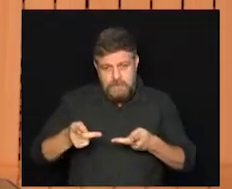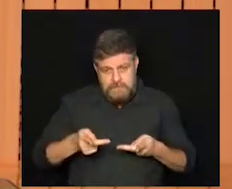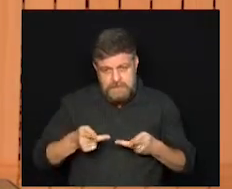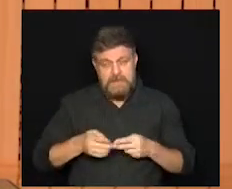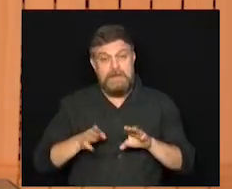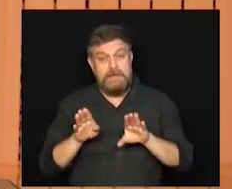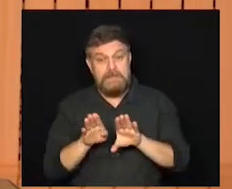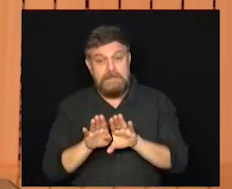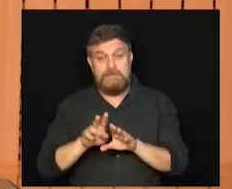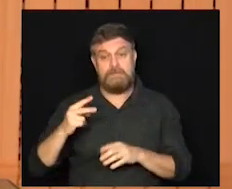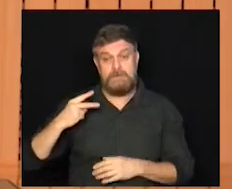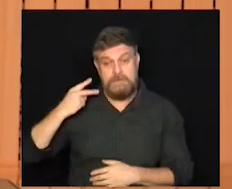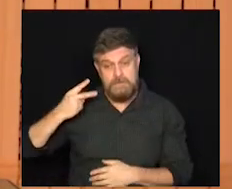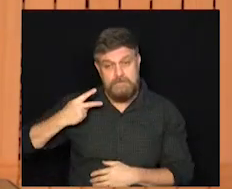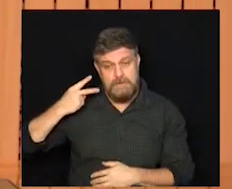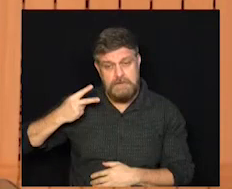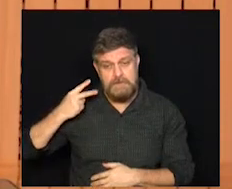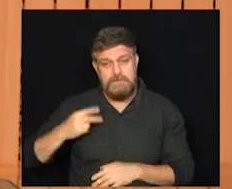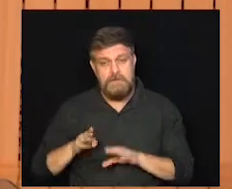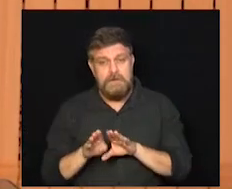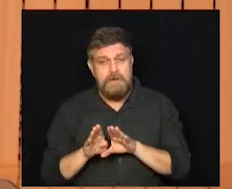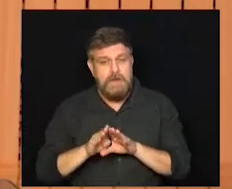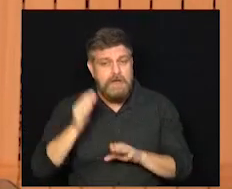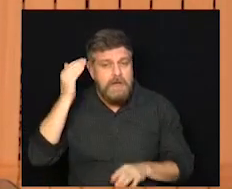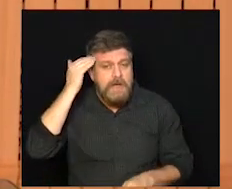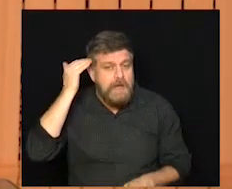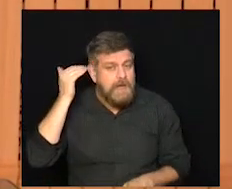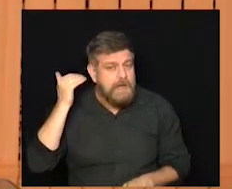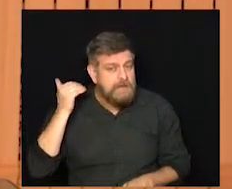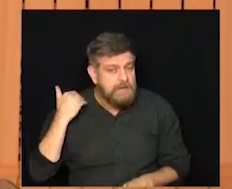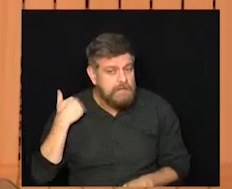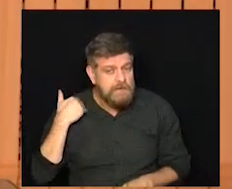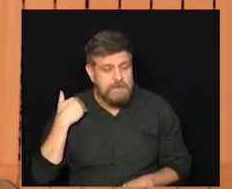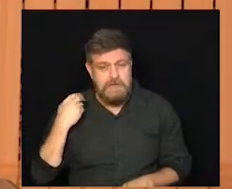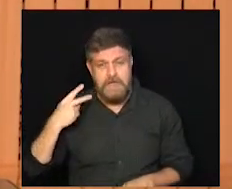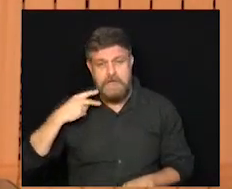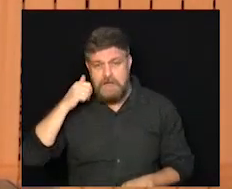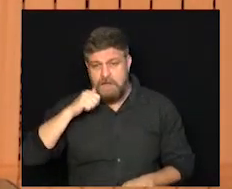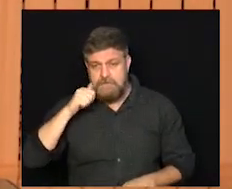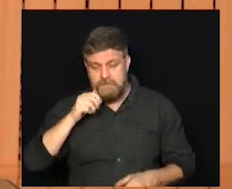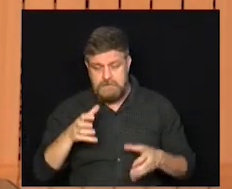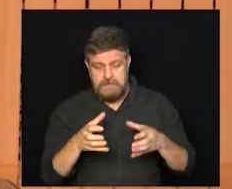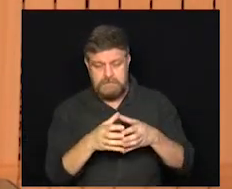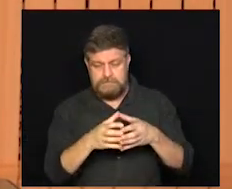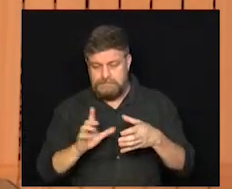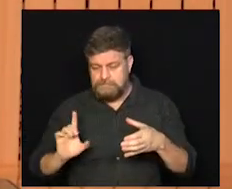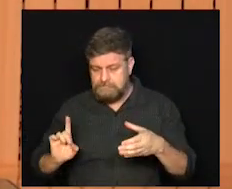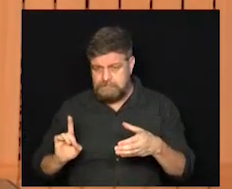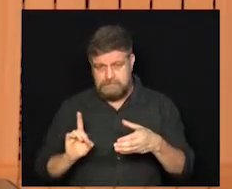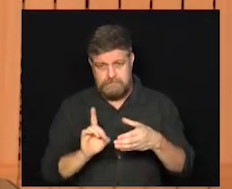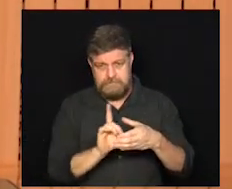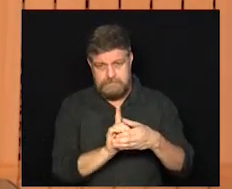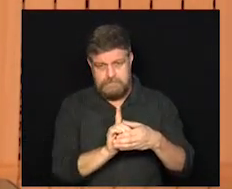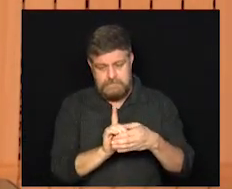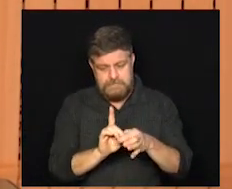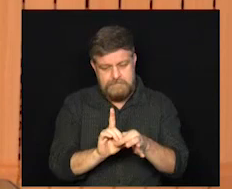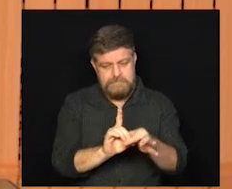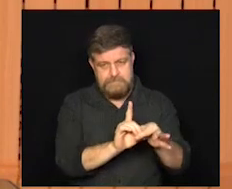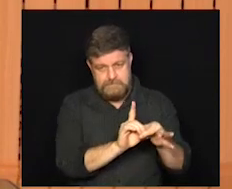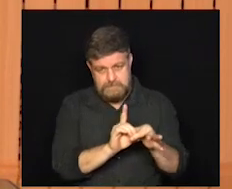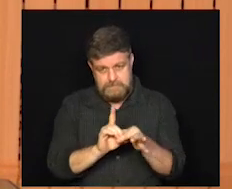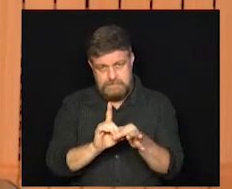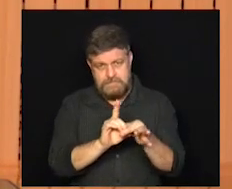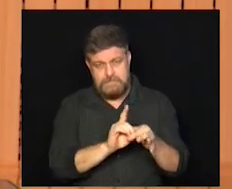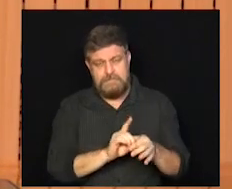dos vereadores e da vereadora Débora Palermo, que compõem esta comissão junto comigo. Está aqui já